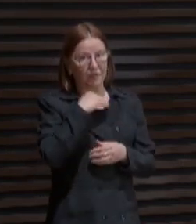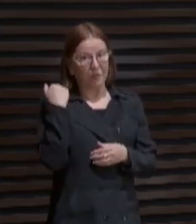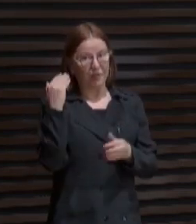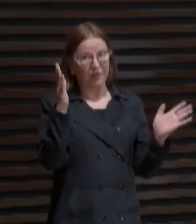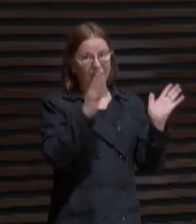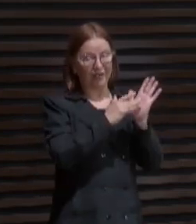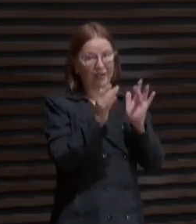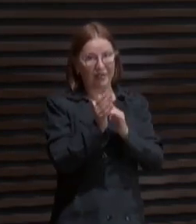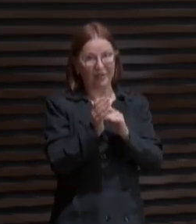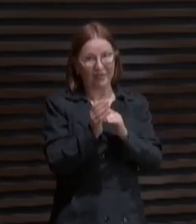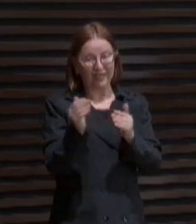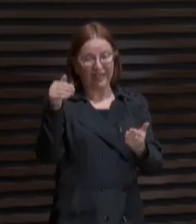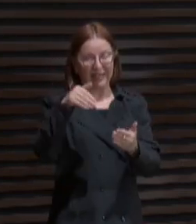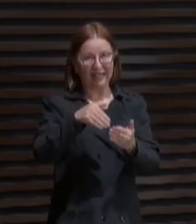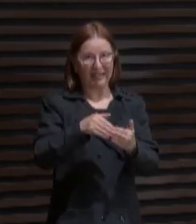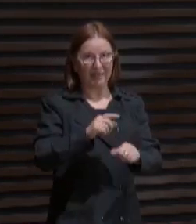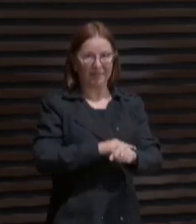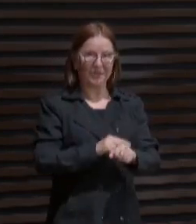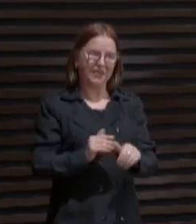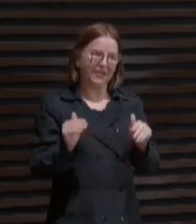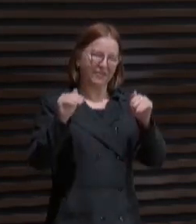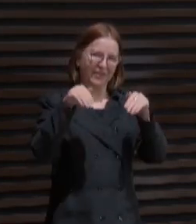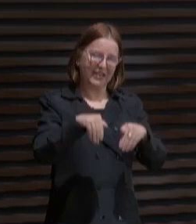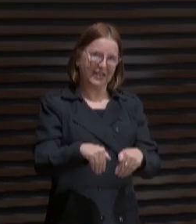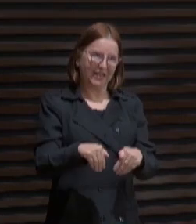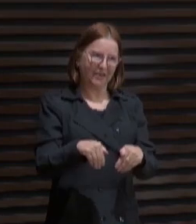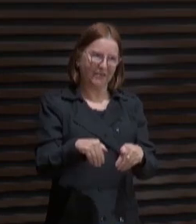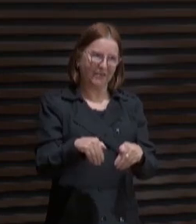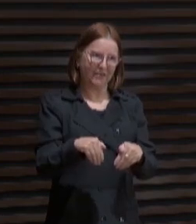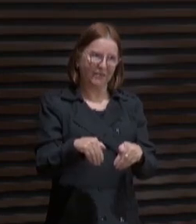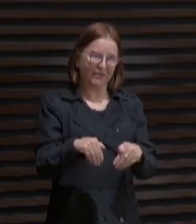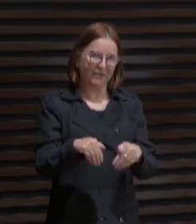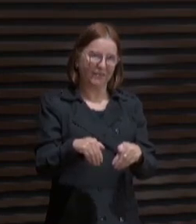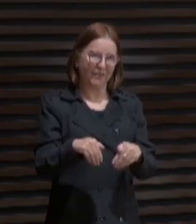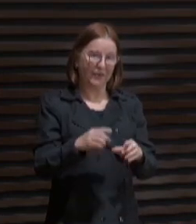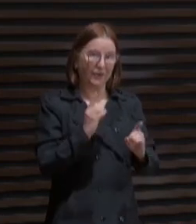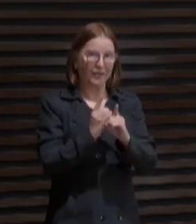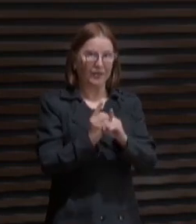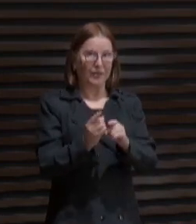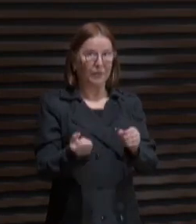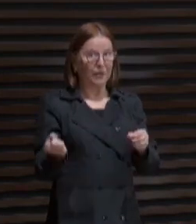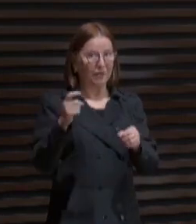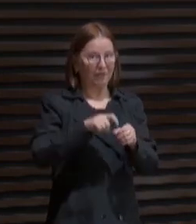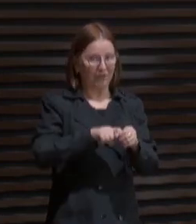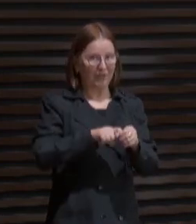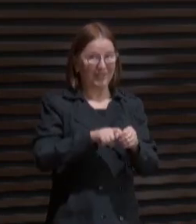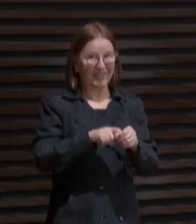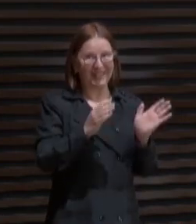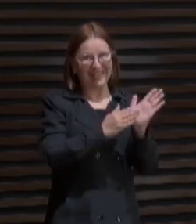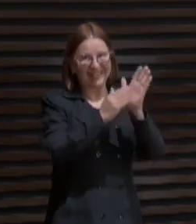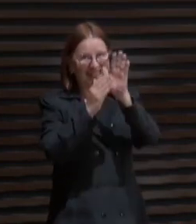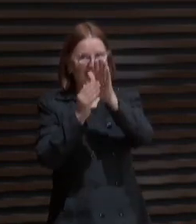momento final em que eles voltam para o templo louvando a Deus. Verificar as emoções,